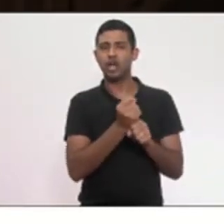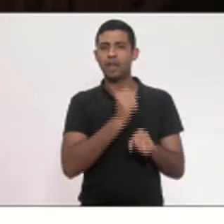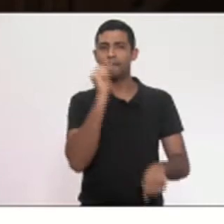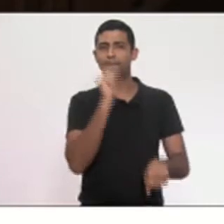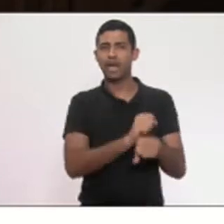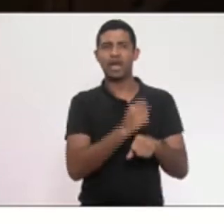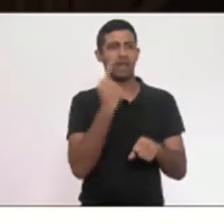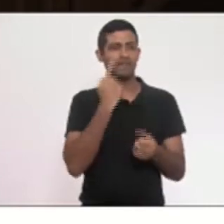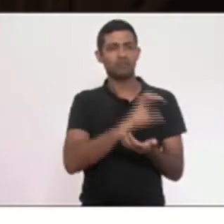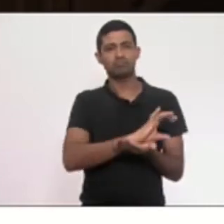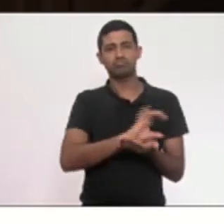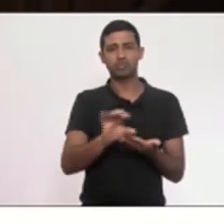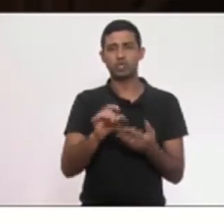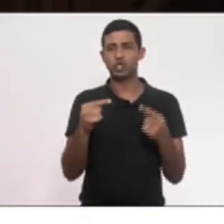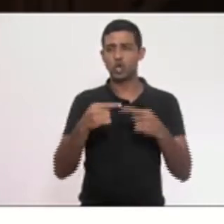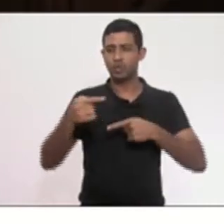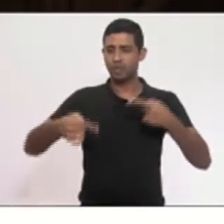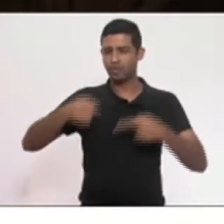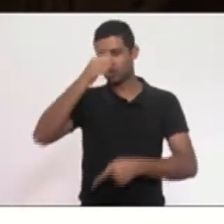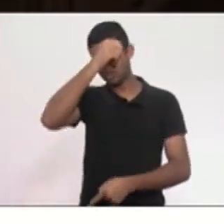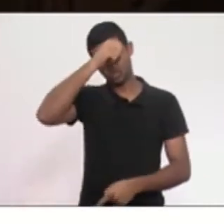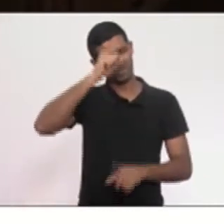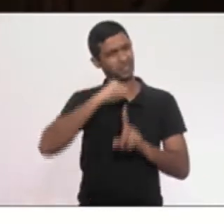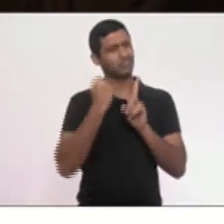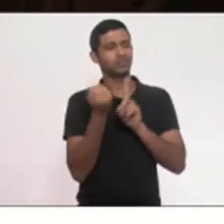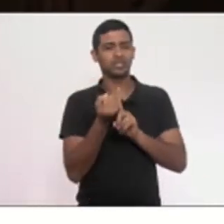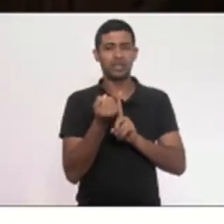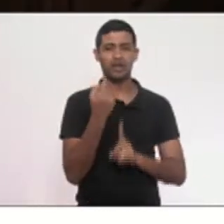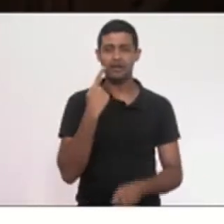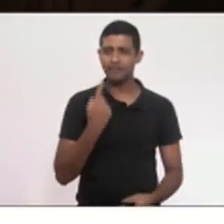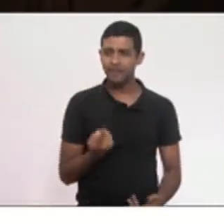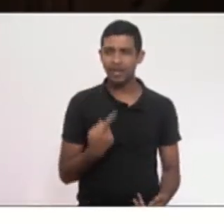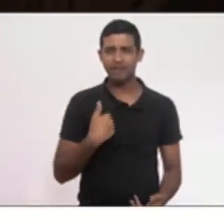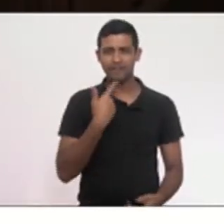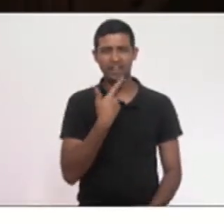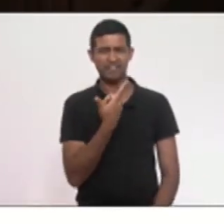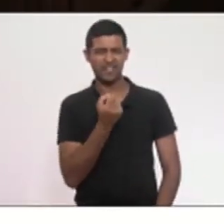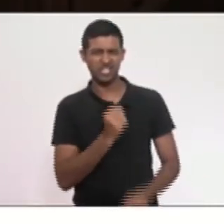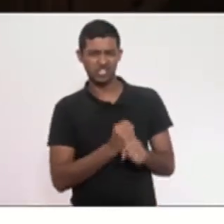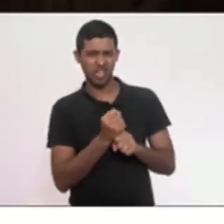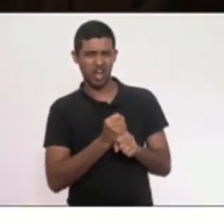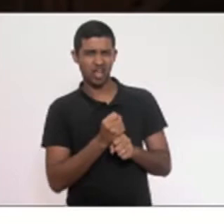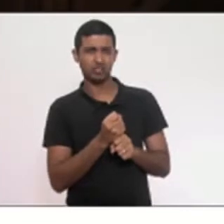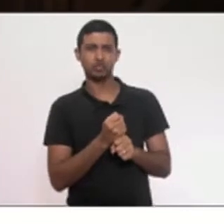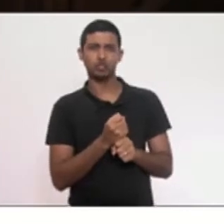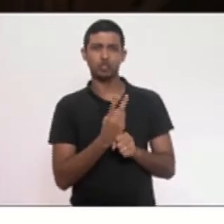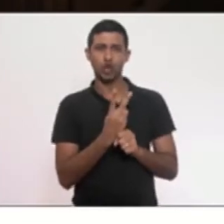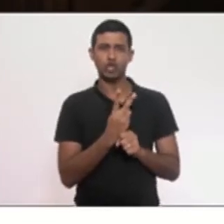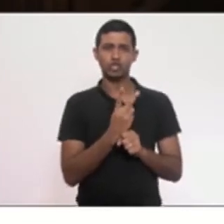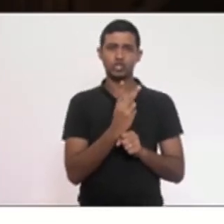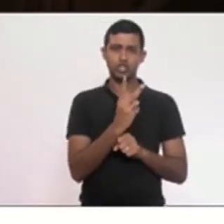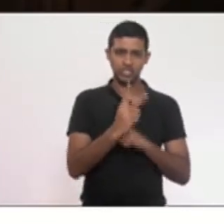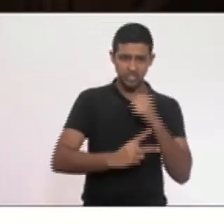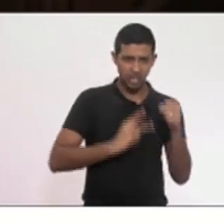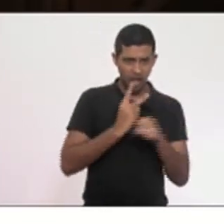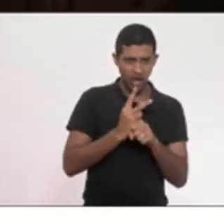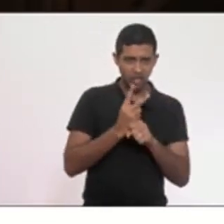os investimentos em políticas sociais. 20 anos, não falei 2 meses, nem 2 anos. O Brasil está se